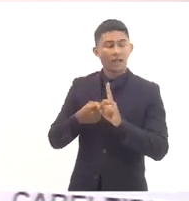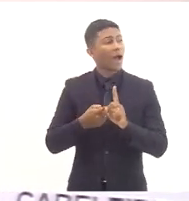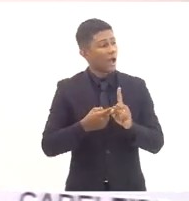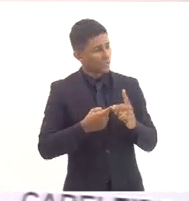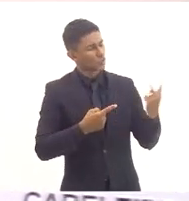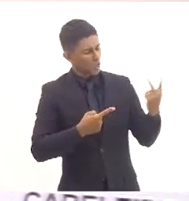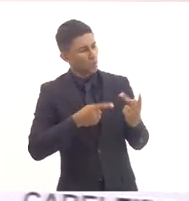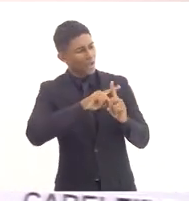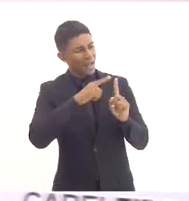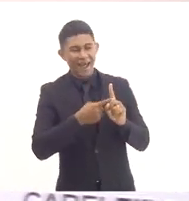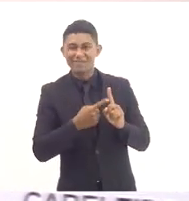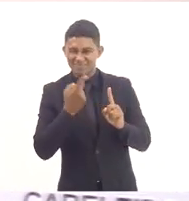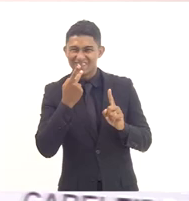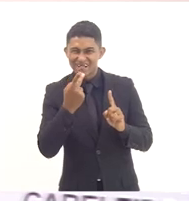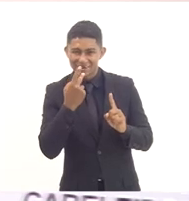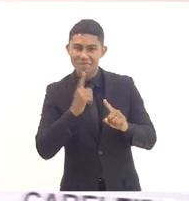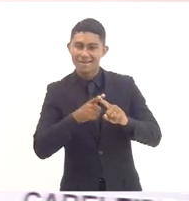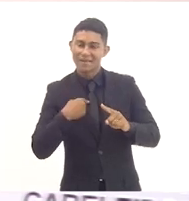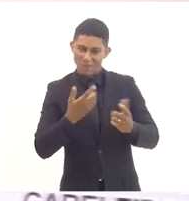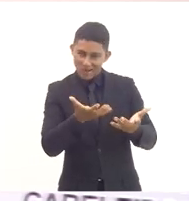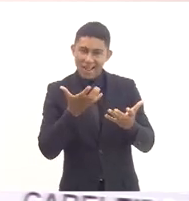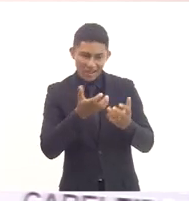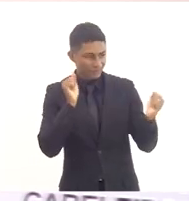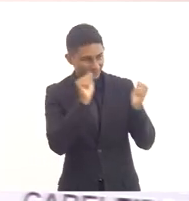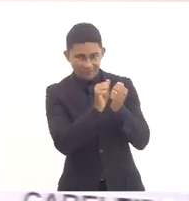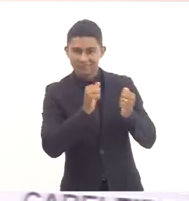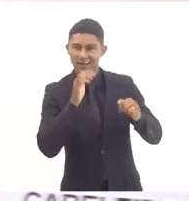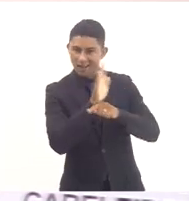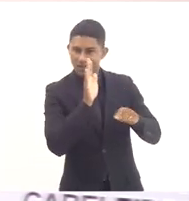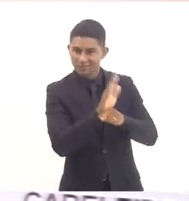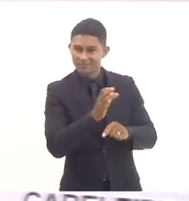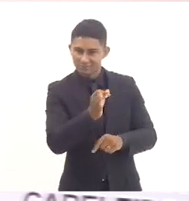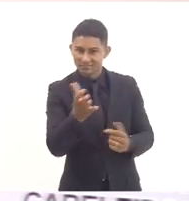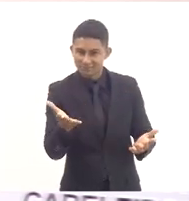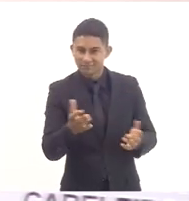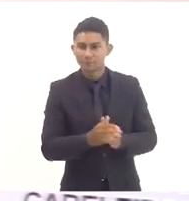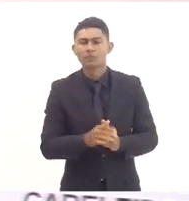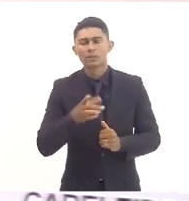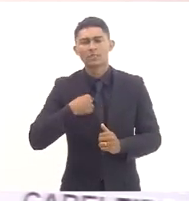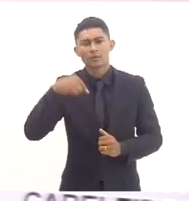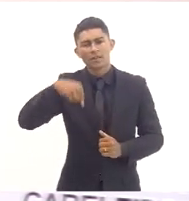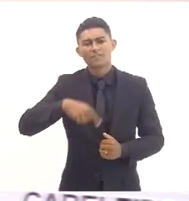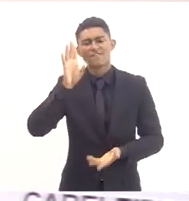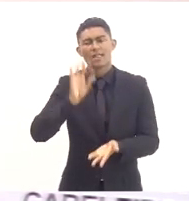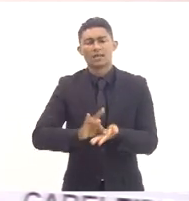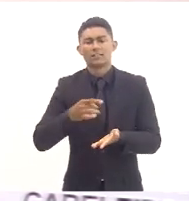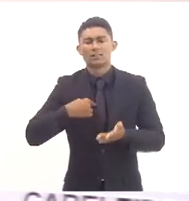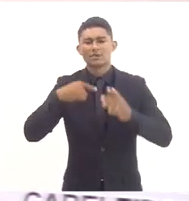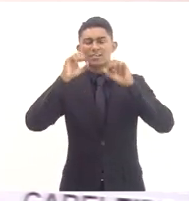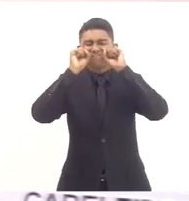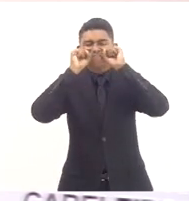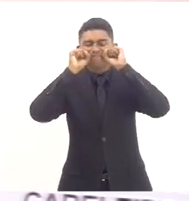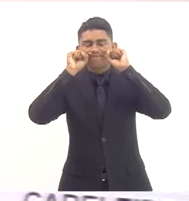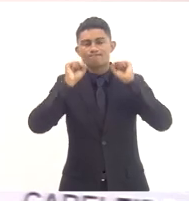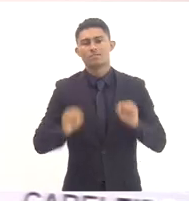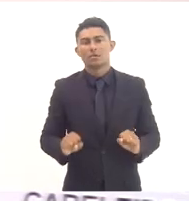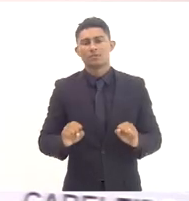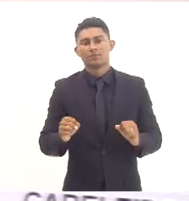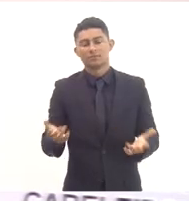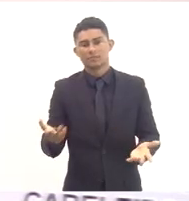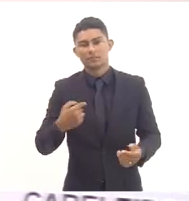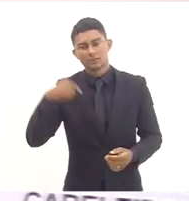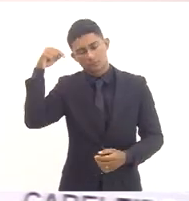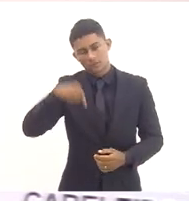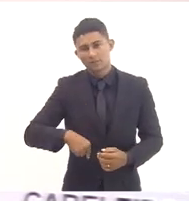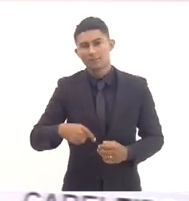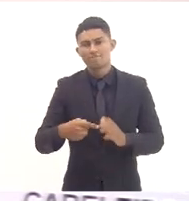possível bom e mas eu tô aqui como uma testemunha que é assim que eu quero me